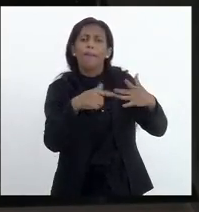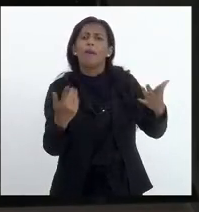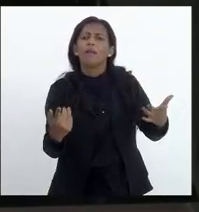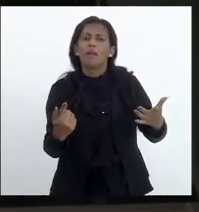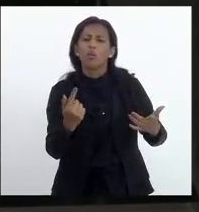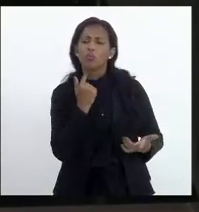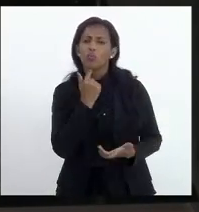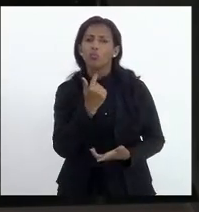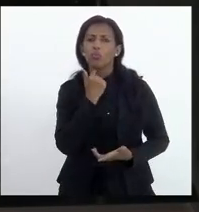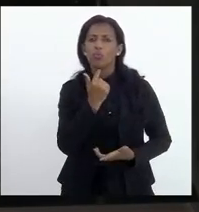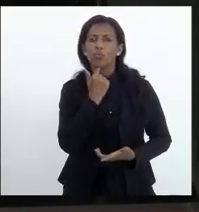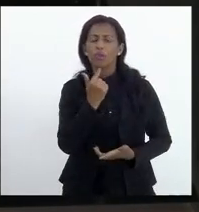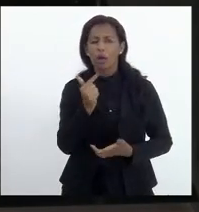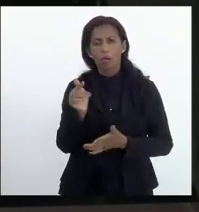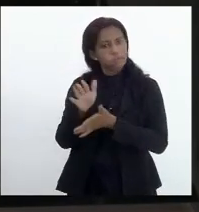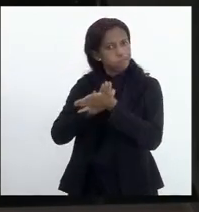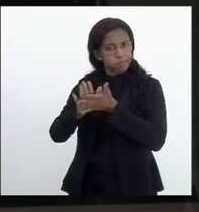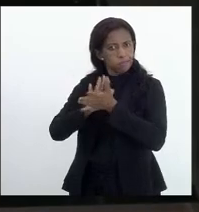dúvidas